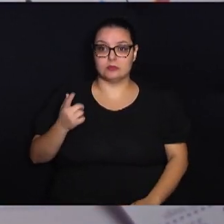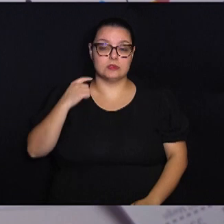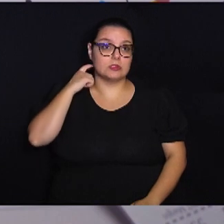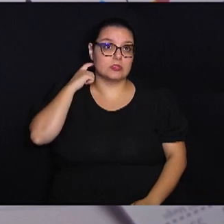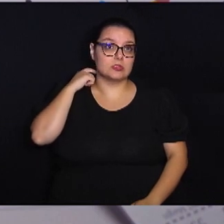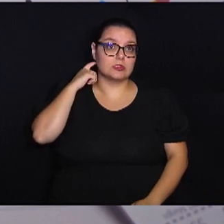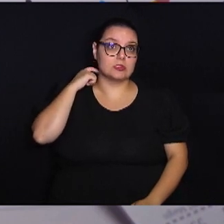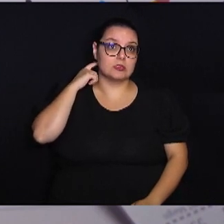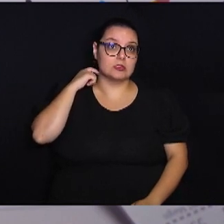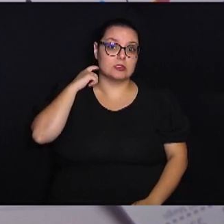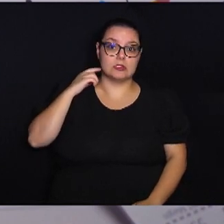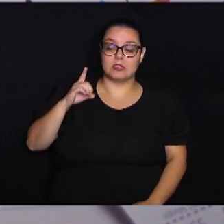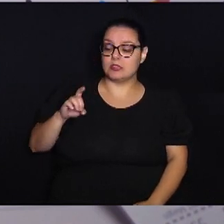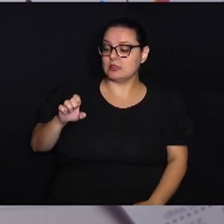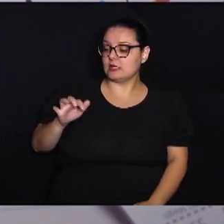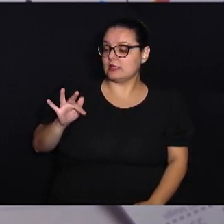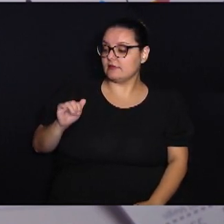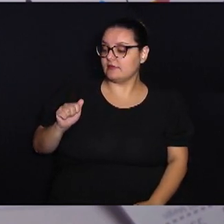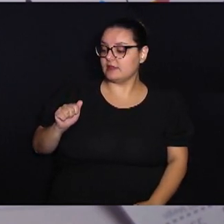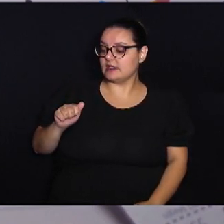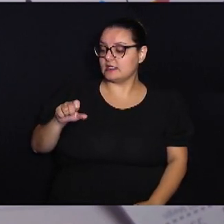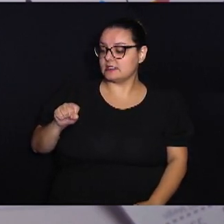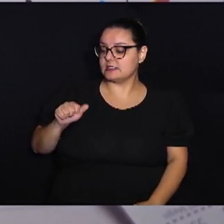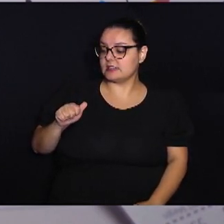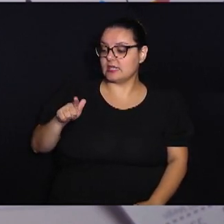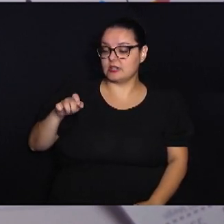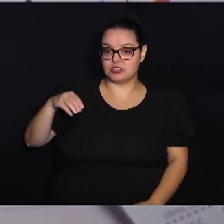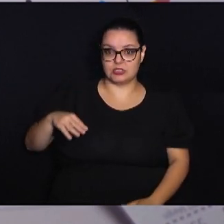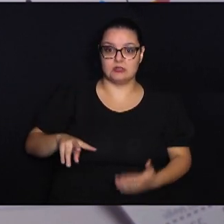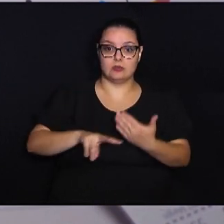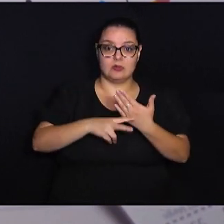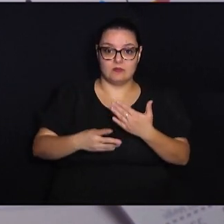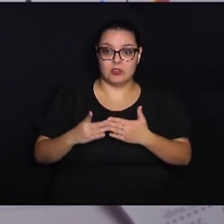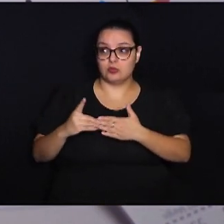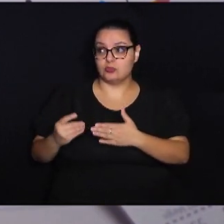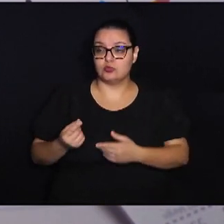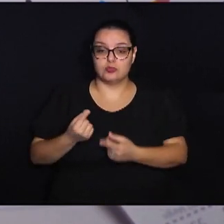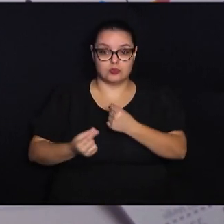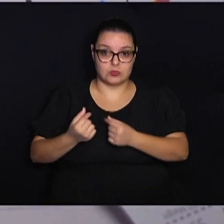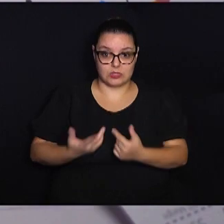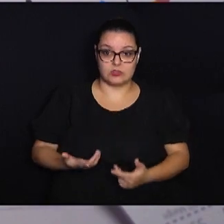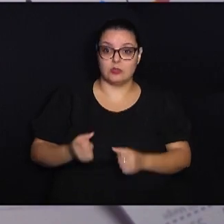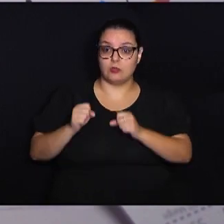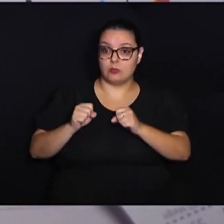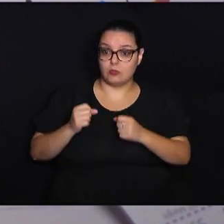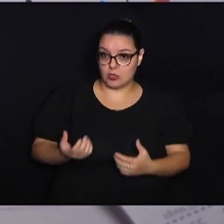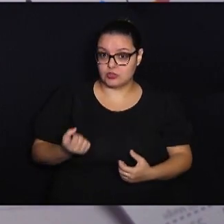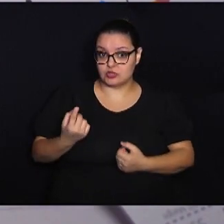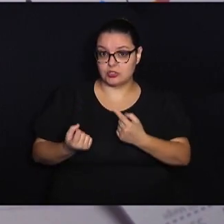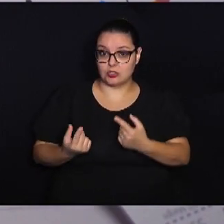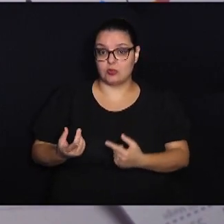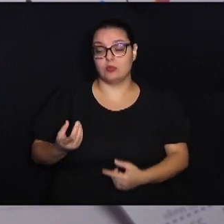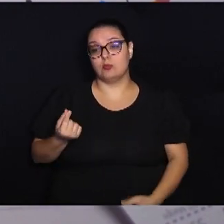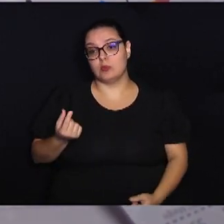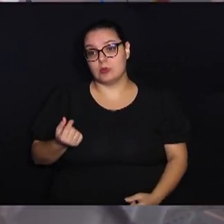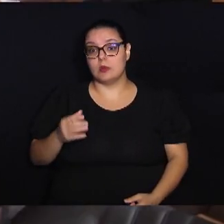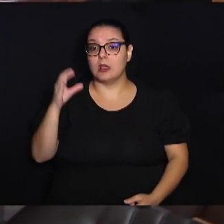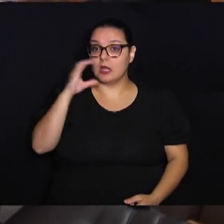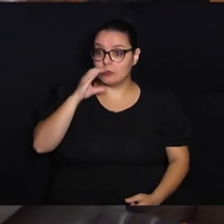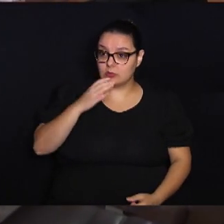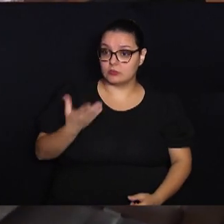crianças. Eu achei muito bom, muito bem feito, né? E você consegue acompanhar